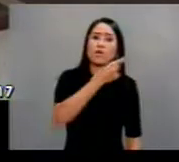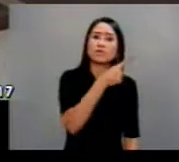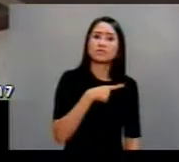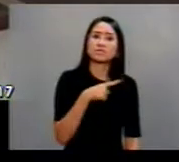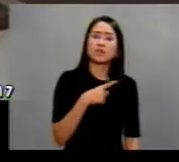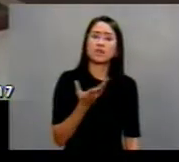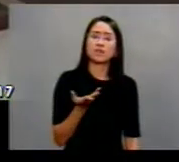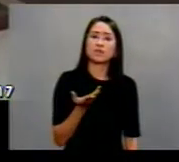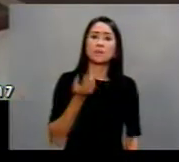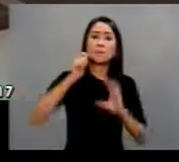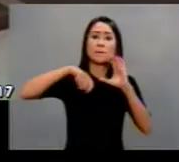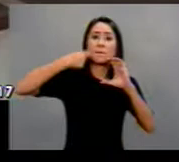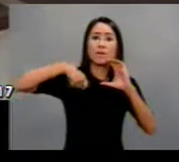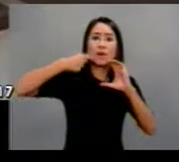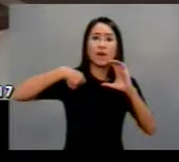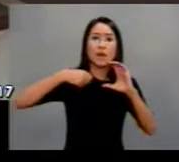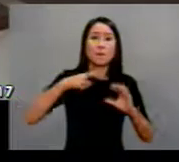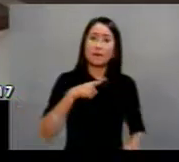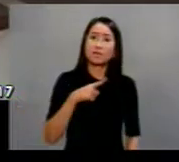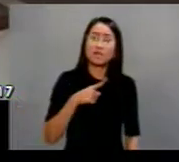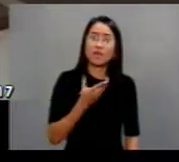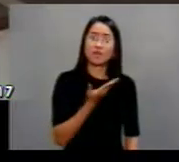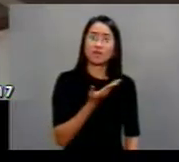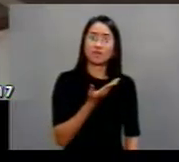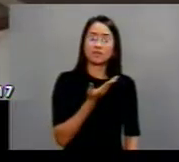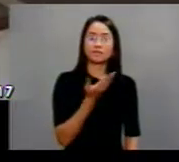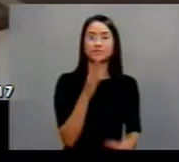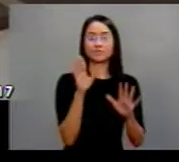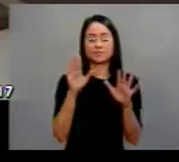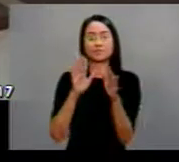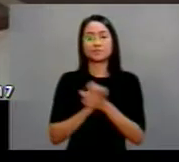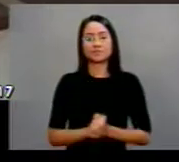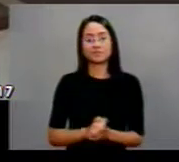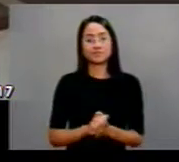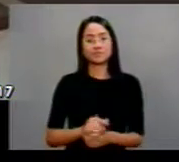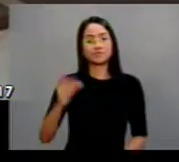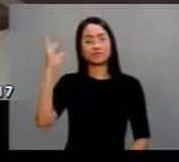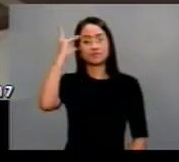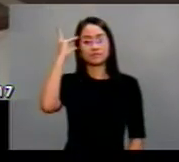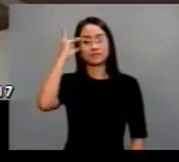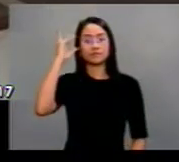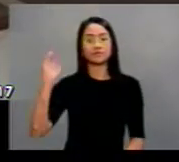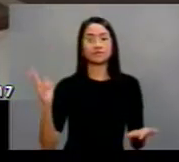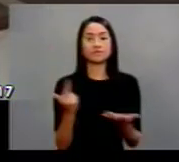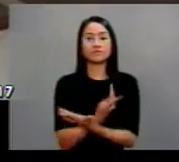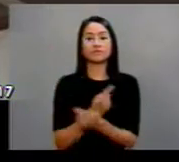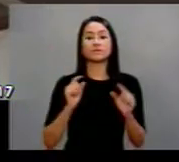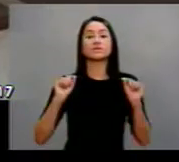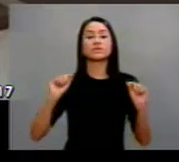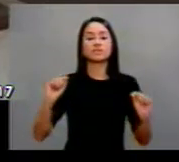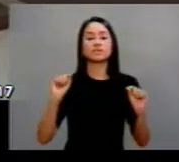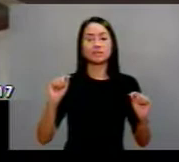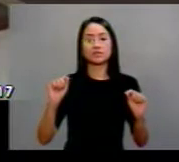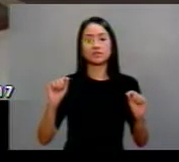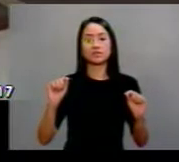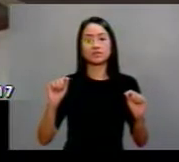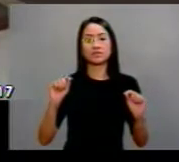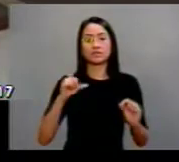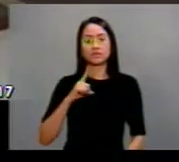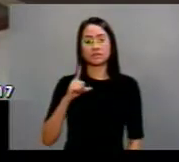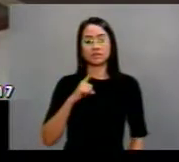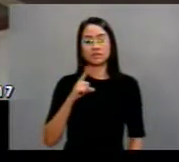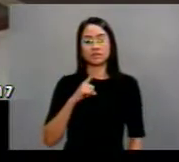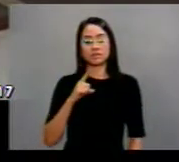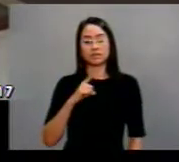de crime de corrupção passiva. O impeachment de Dilma se deu por questões relativas a créditos fiscais,